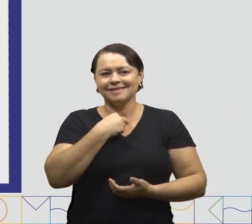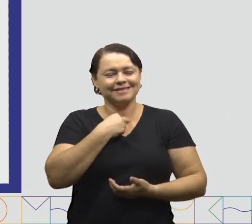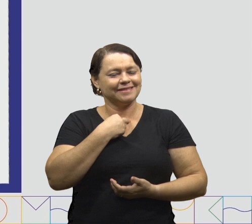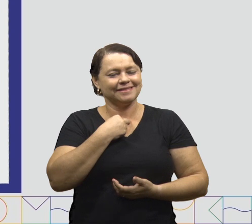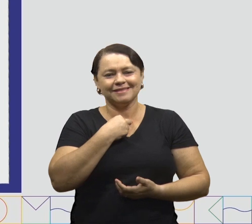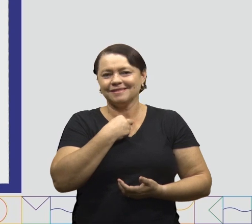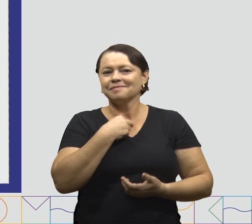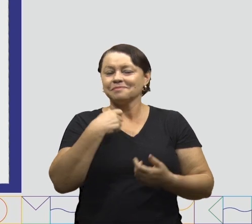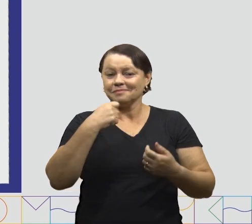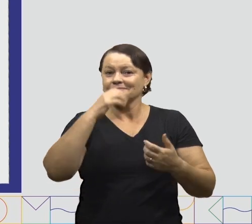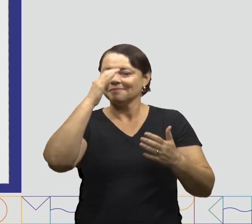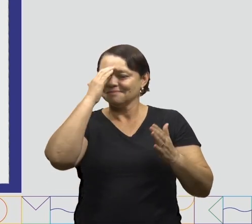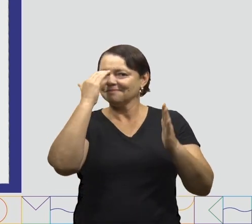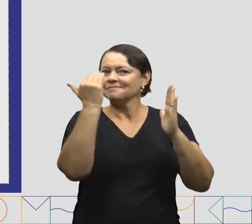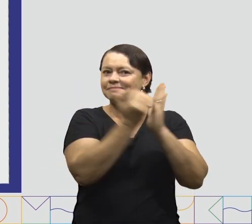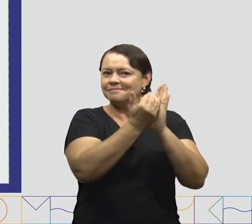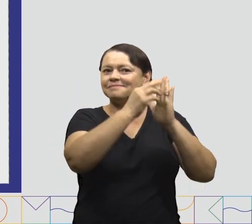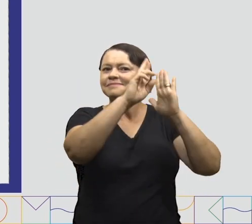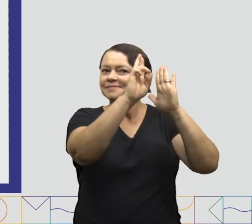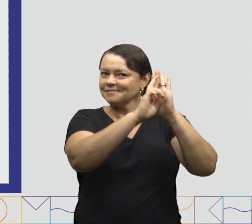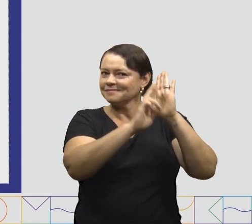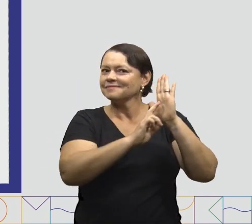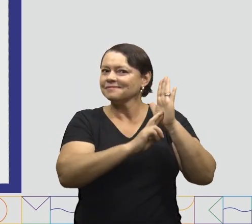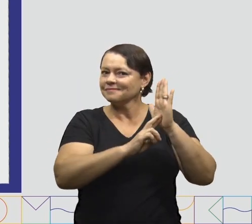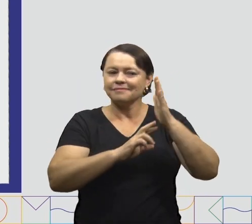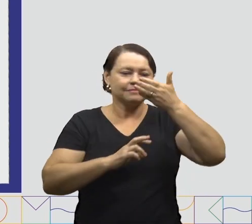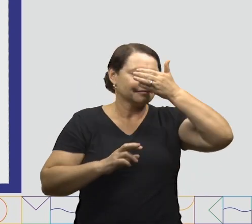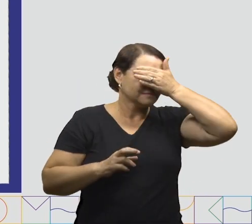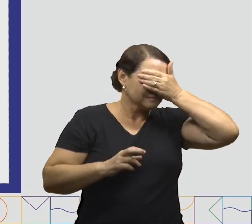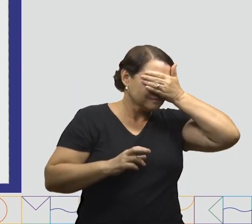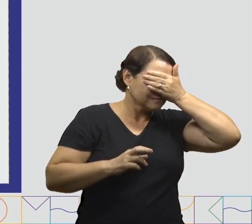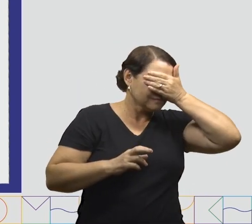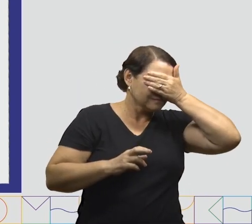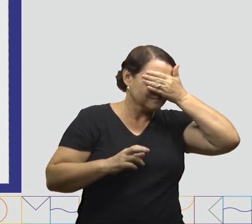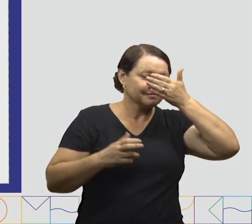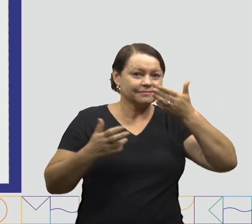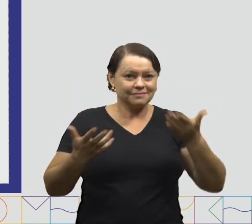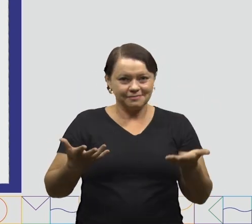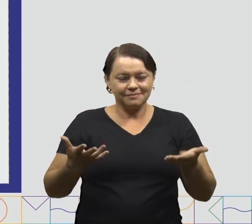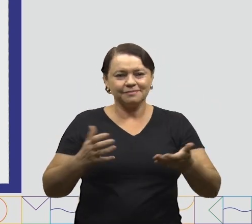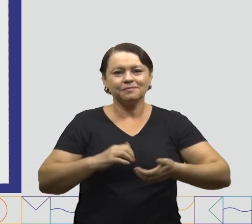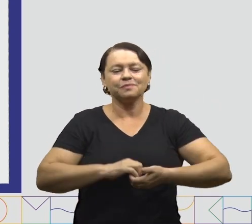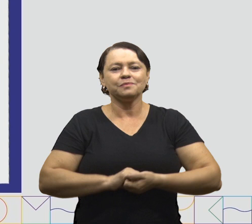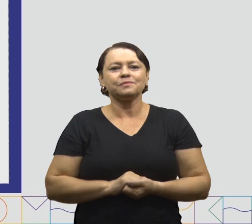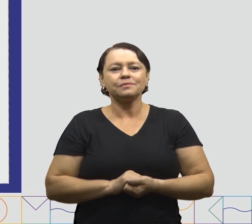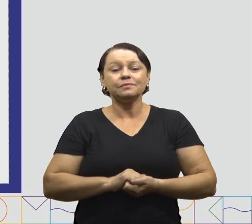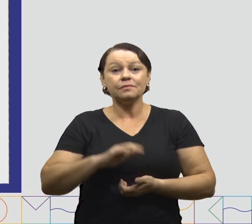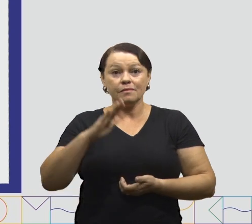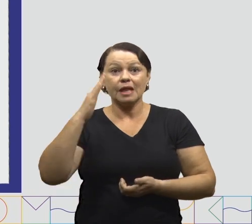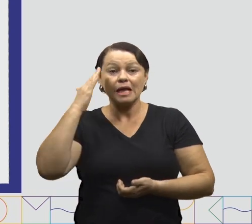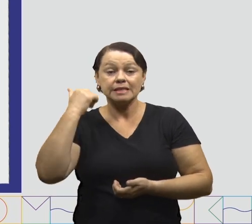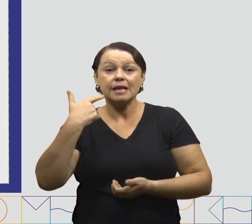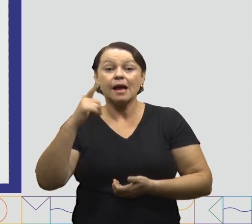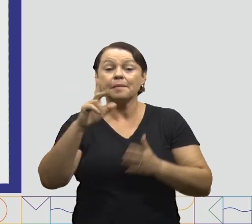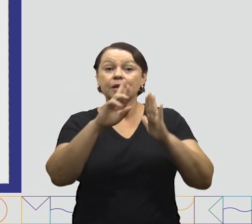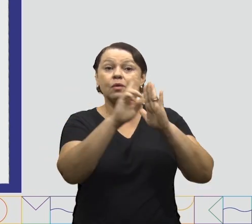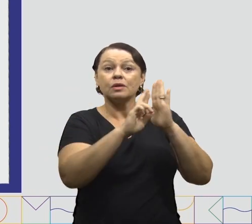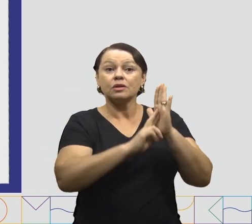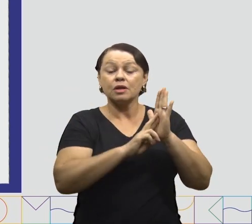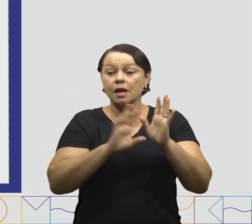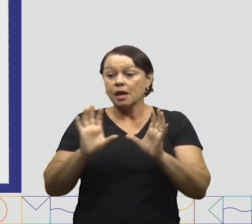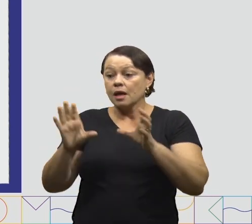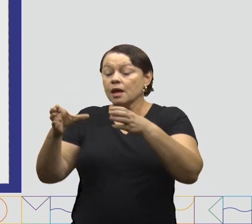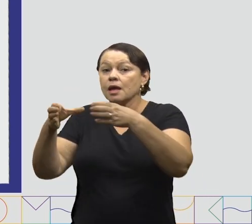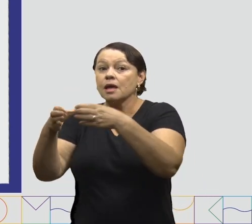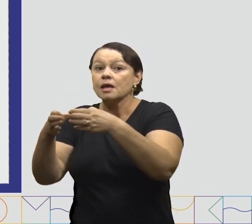Não mesmo, não pode olhar. Então isso é uma regra muito importante, não pode olhar. Sabe qual outra regra? As pessoas que